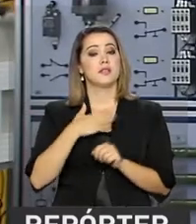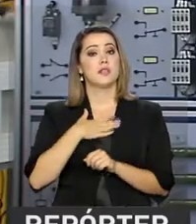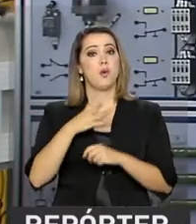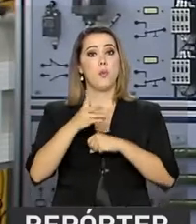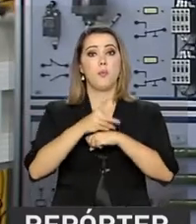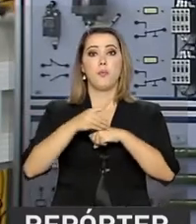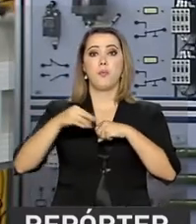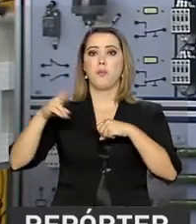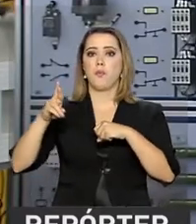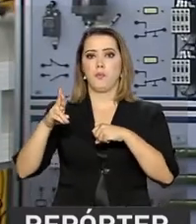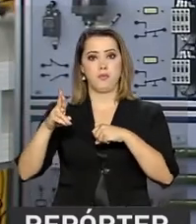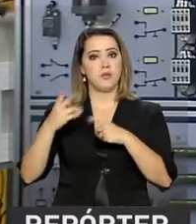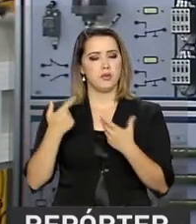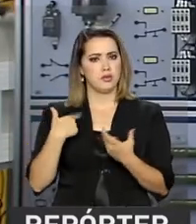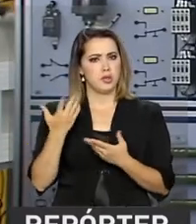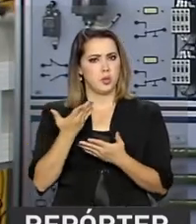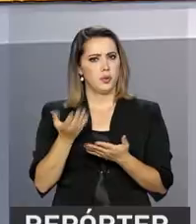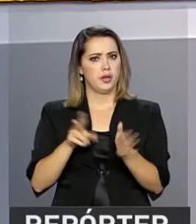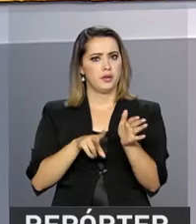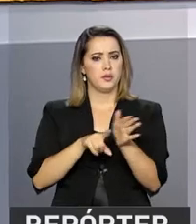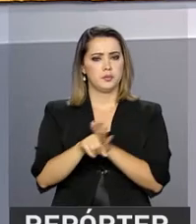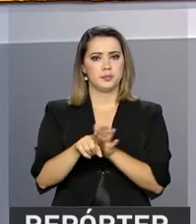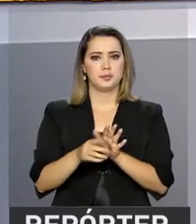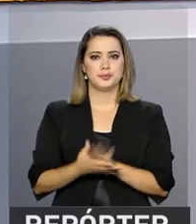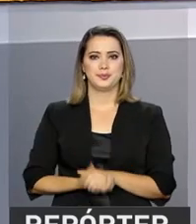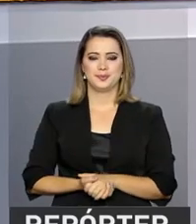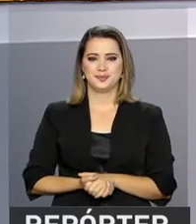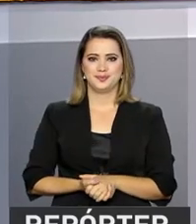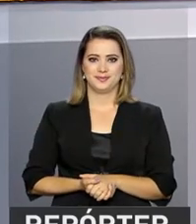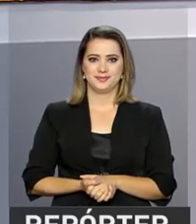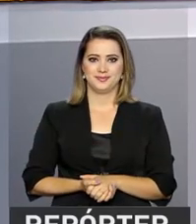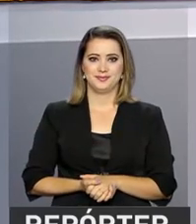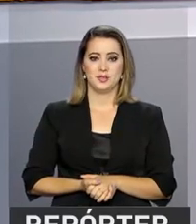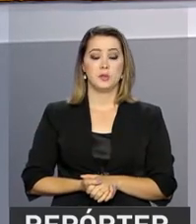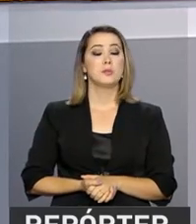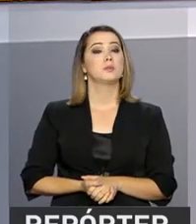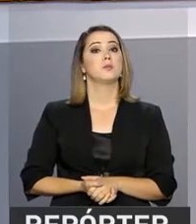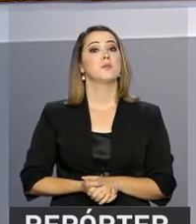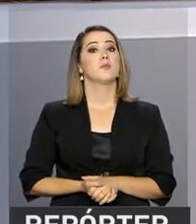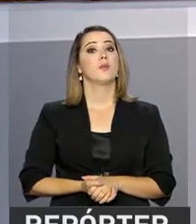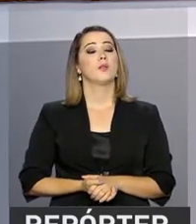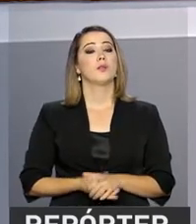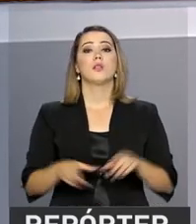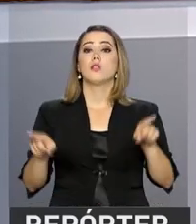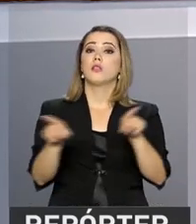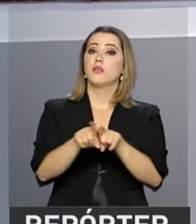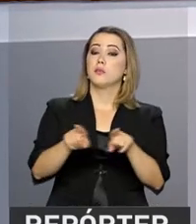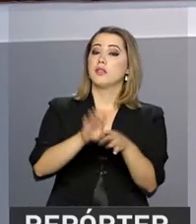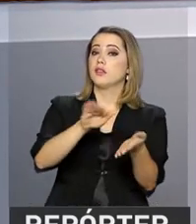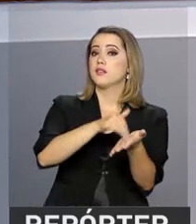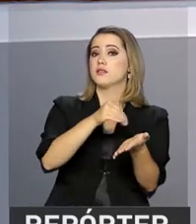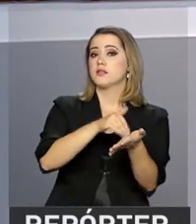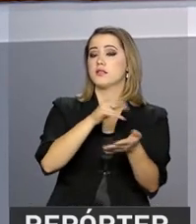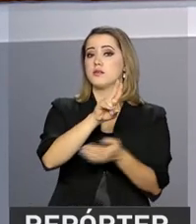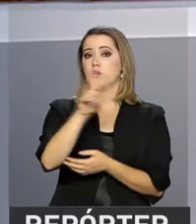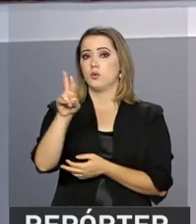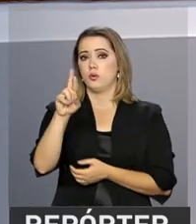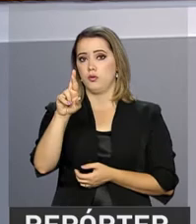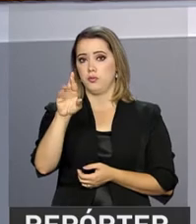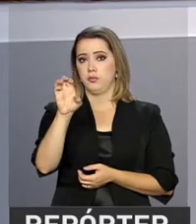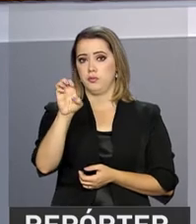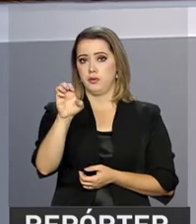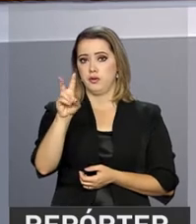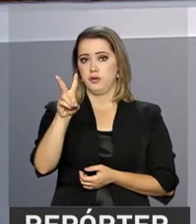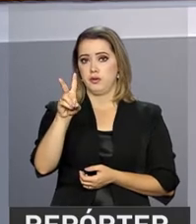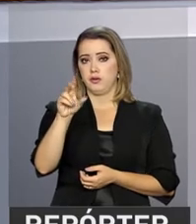trabalhar como pesquisador e as inscrições para o revalida termina no dia 4 de agosto o